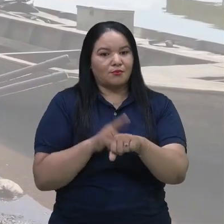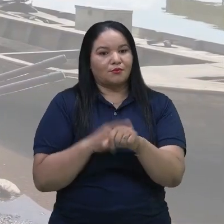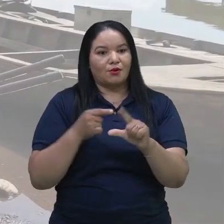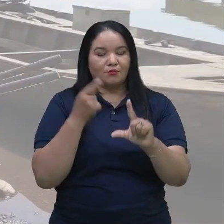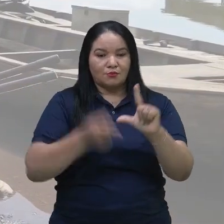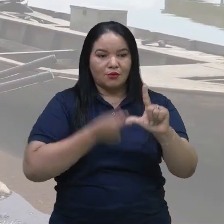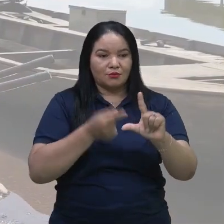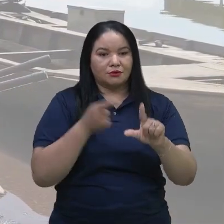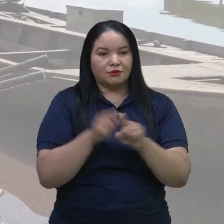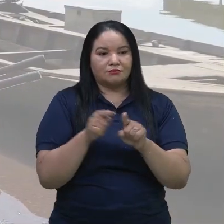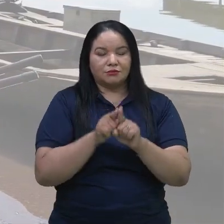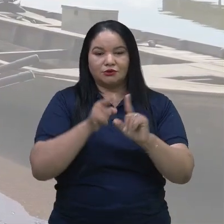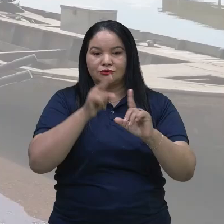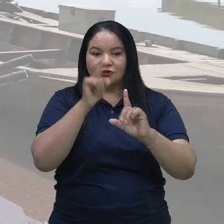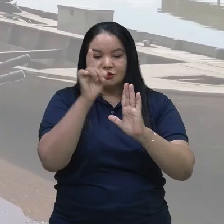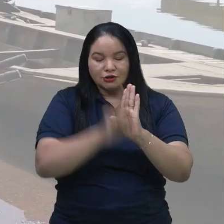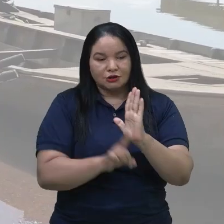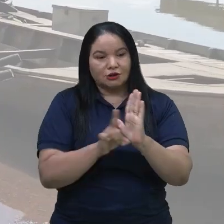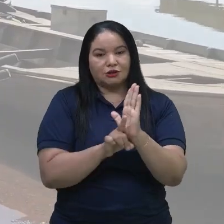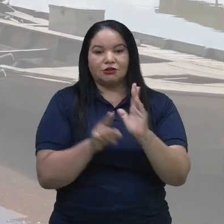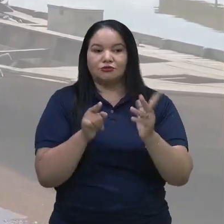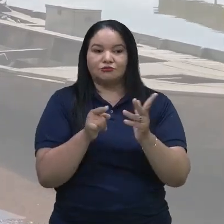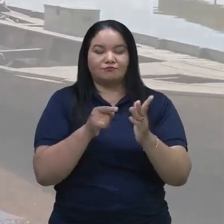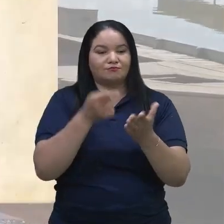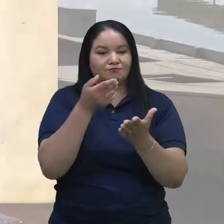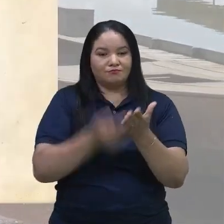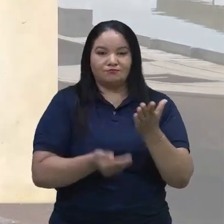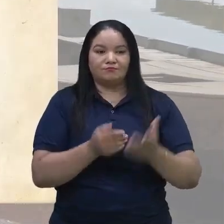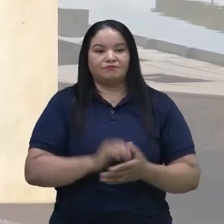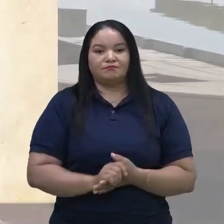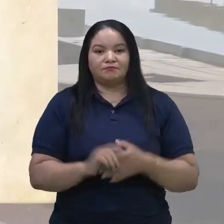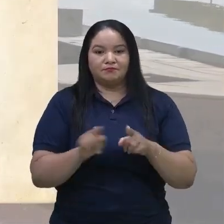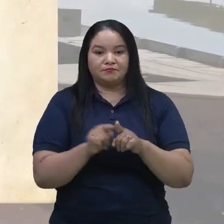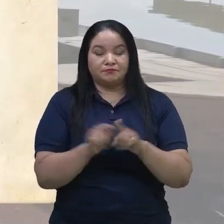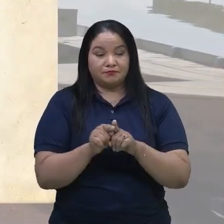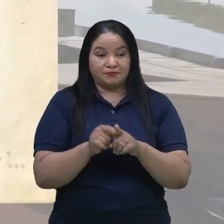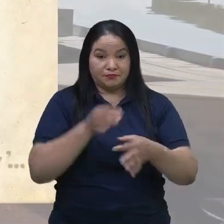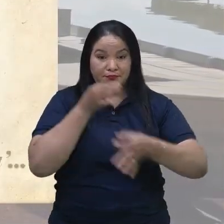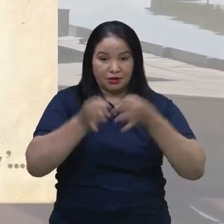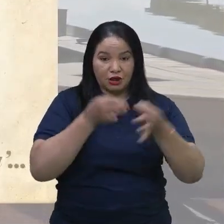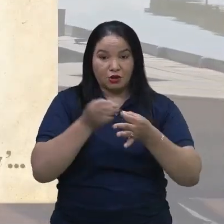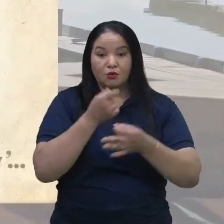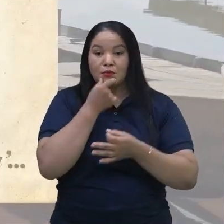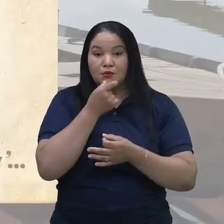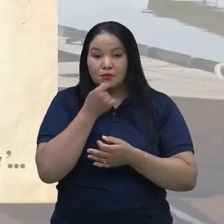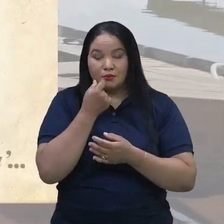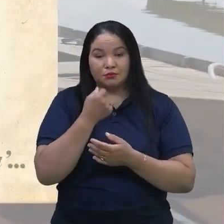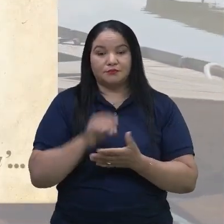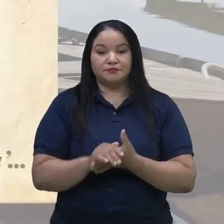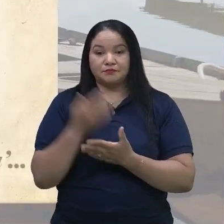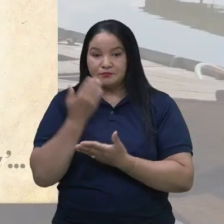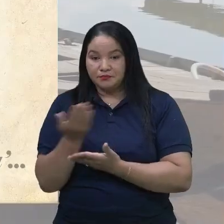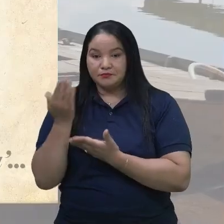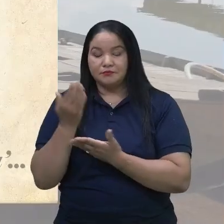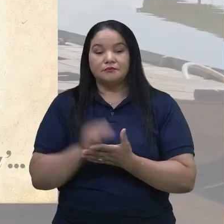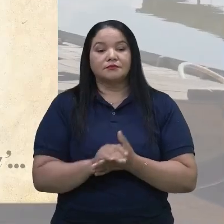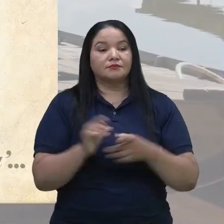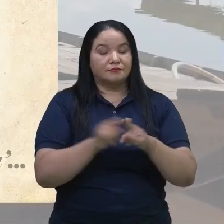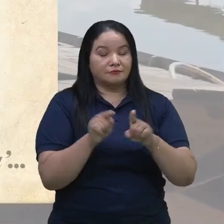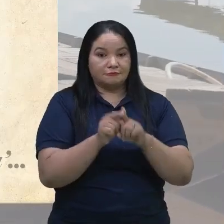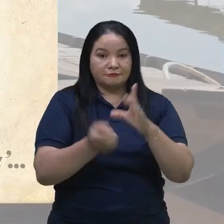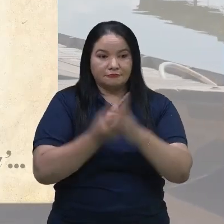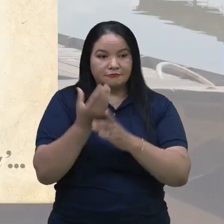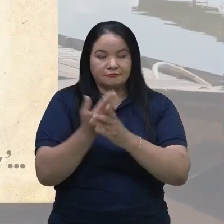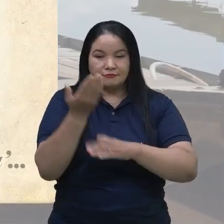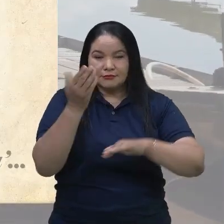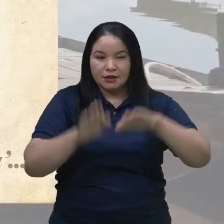do direito à existência digna. A crítica de Jean-Jacques Rousseau à propriedade privada como origem da